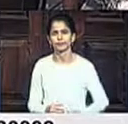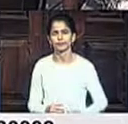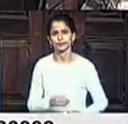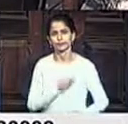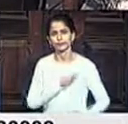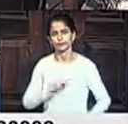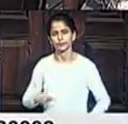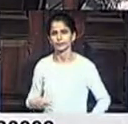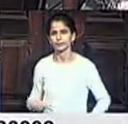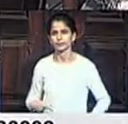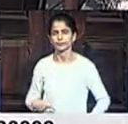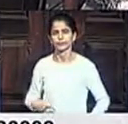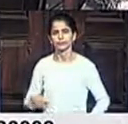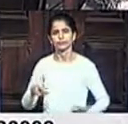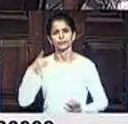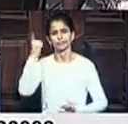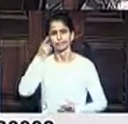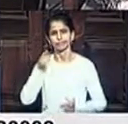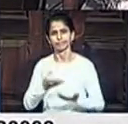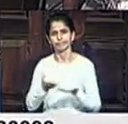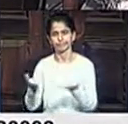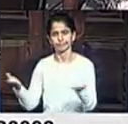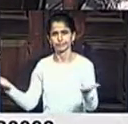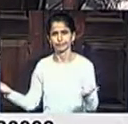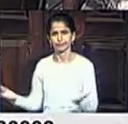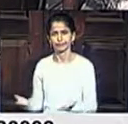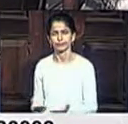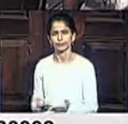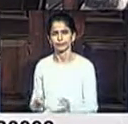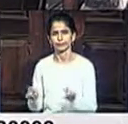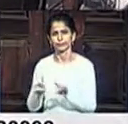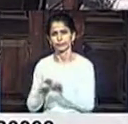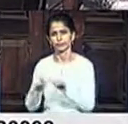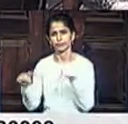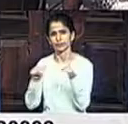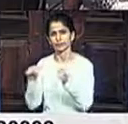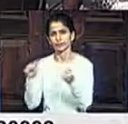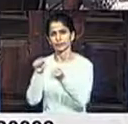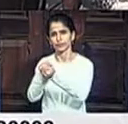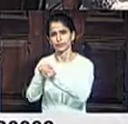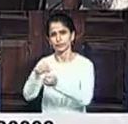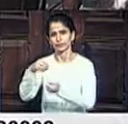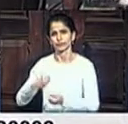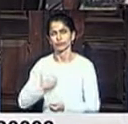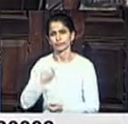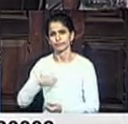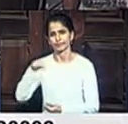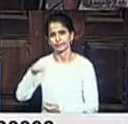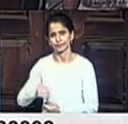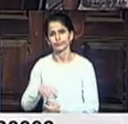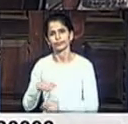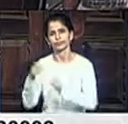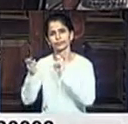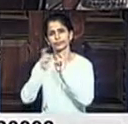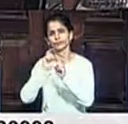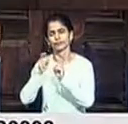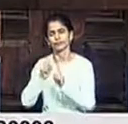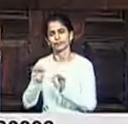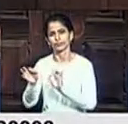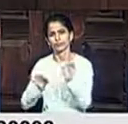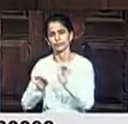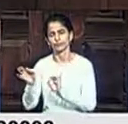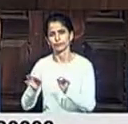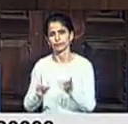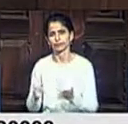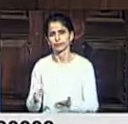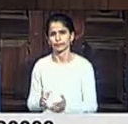Senhor presidente, senhores deputados, funcionários aqui presentes. Estamos discutindo o